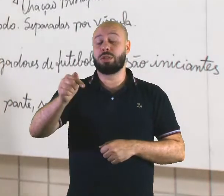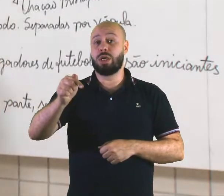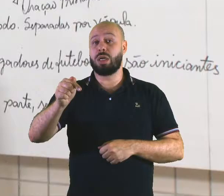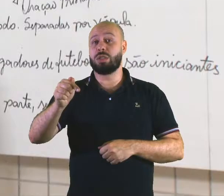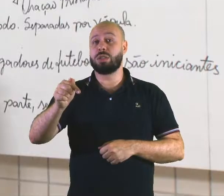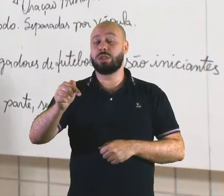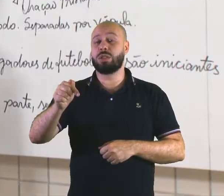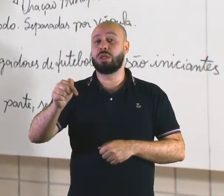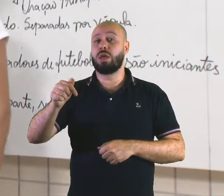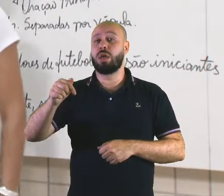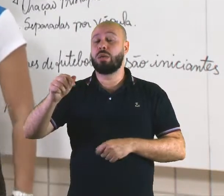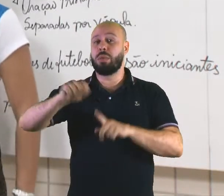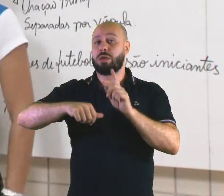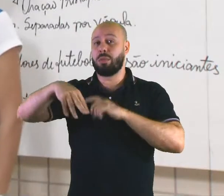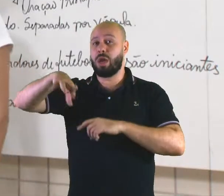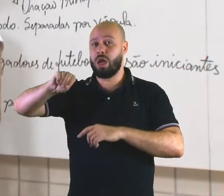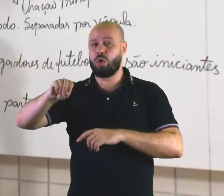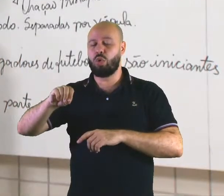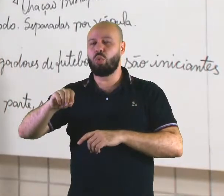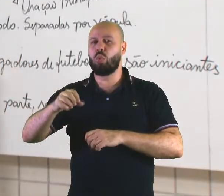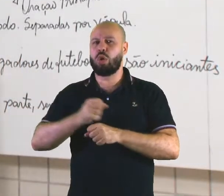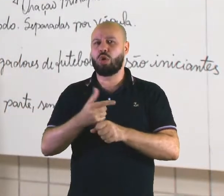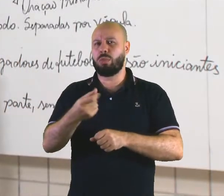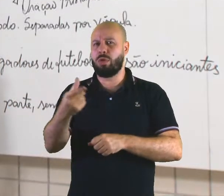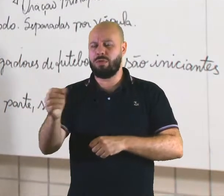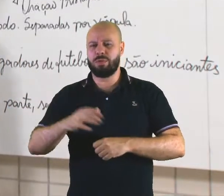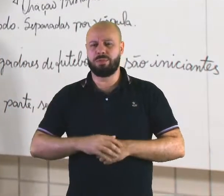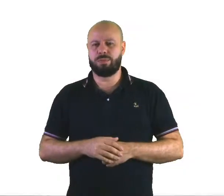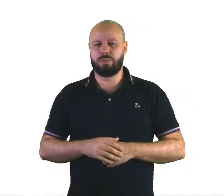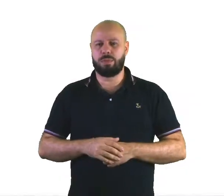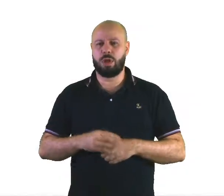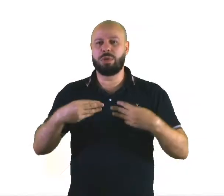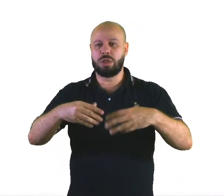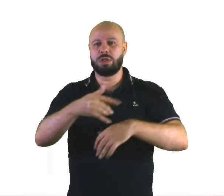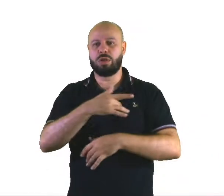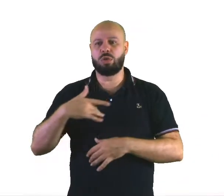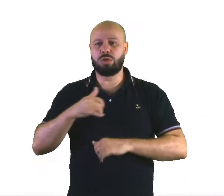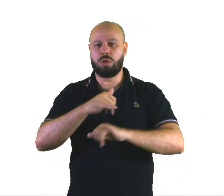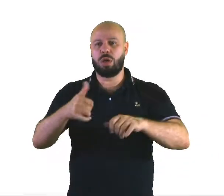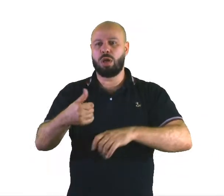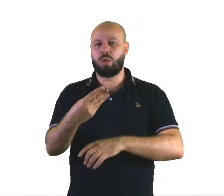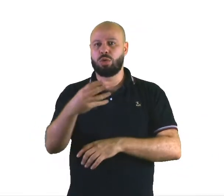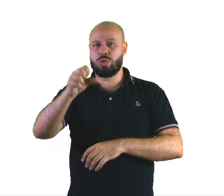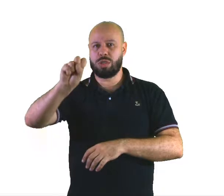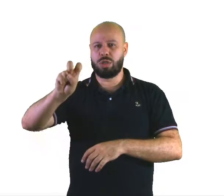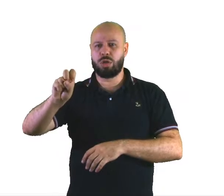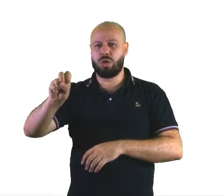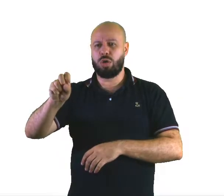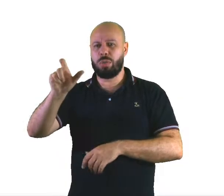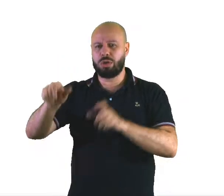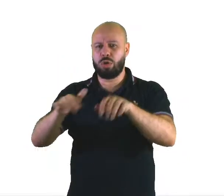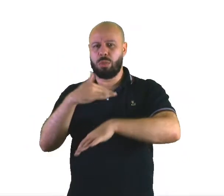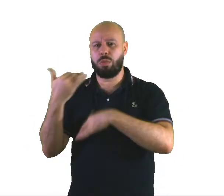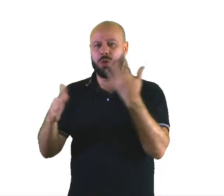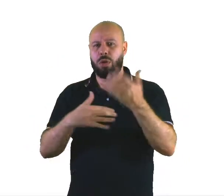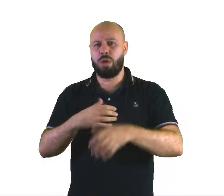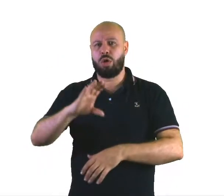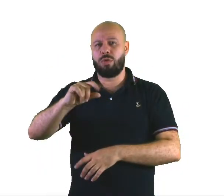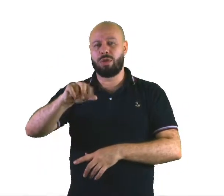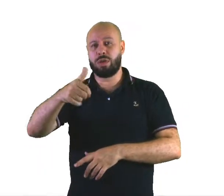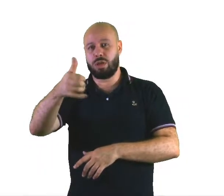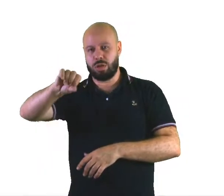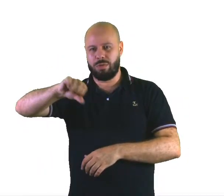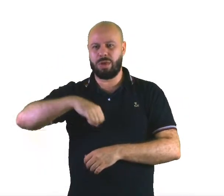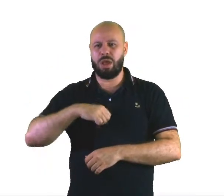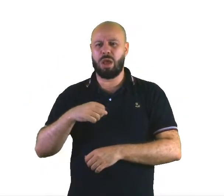17/5/2020, essa notícia. Próximo. O Ministério da Saúde confirmou 485 mortes por Covid-19 nas